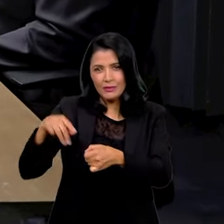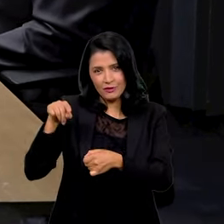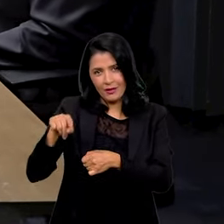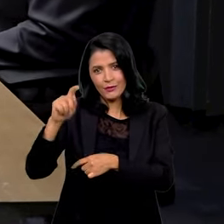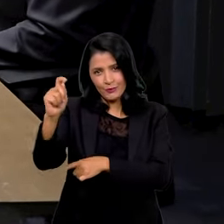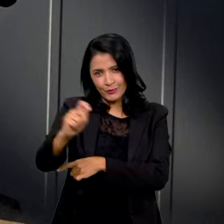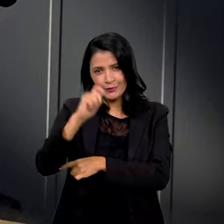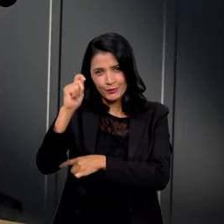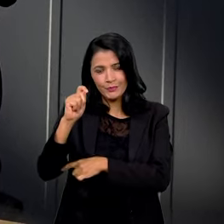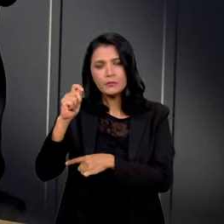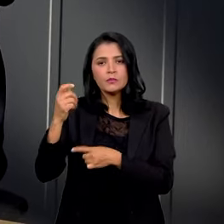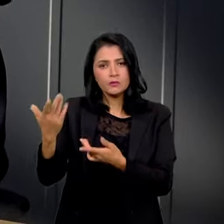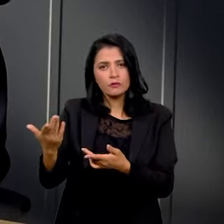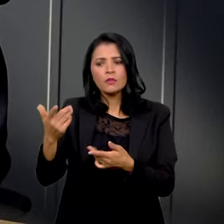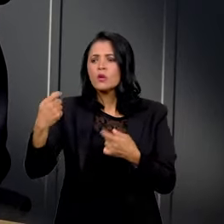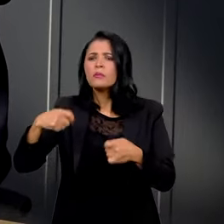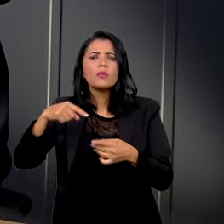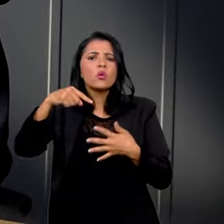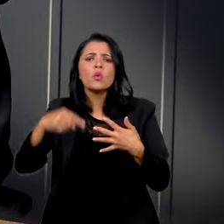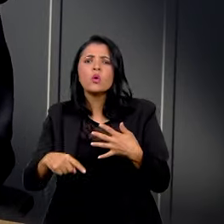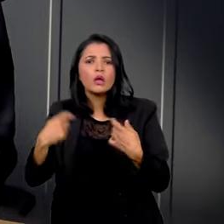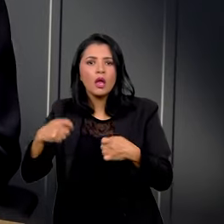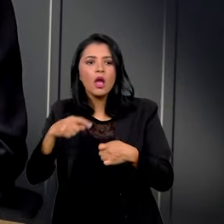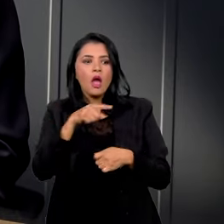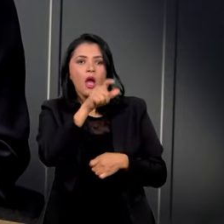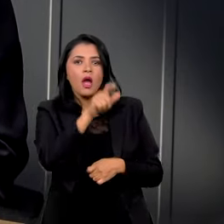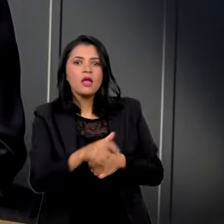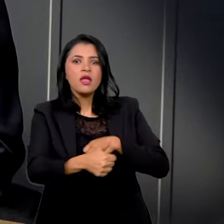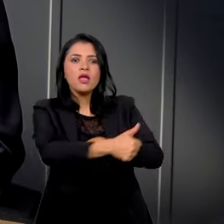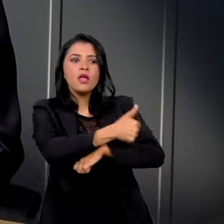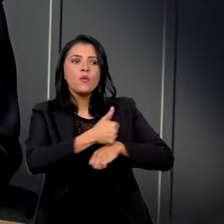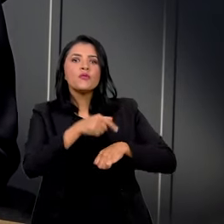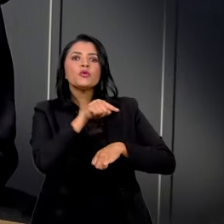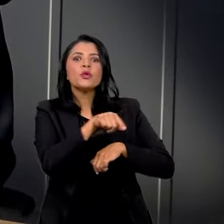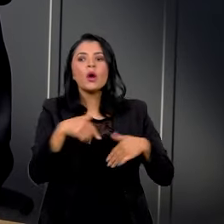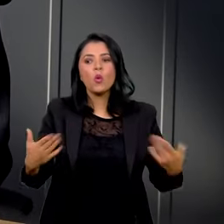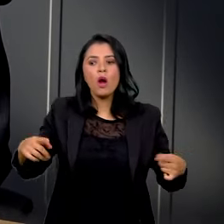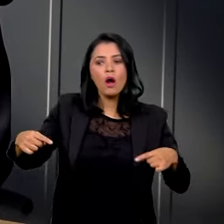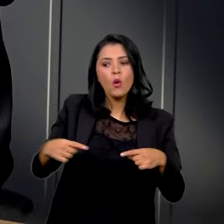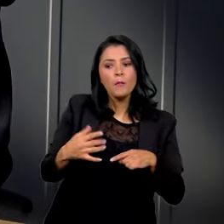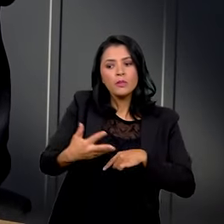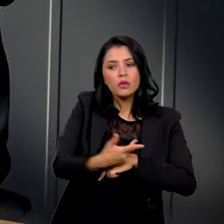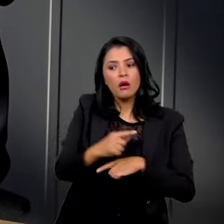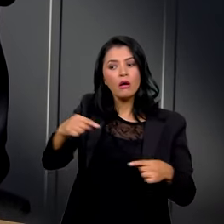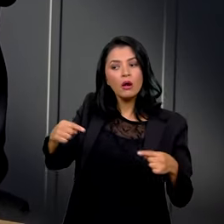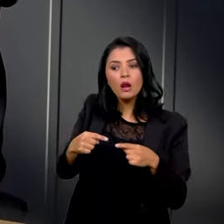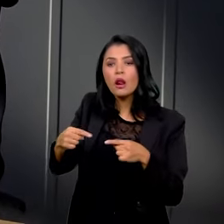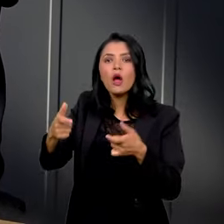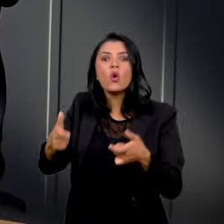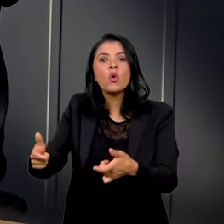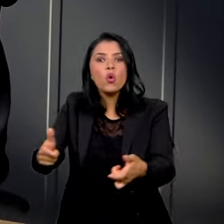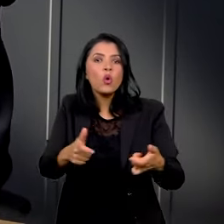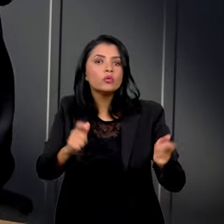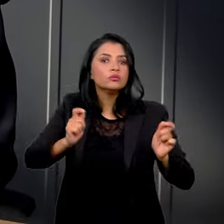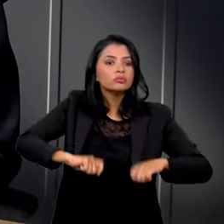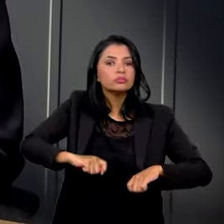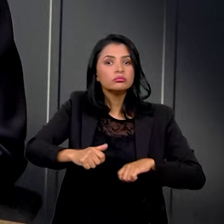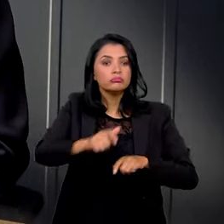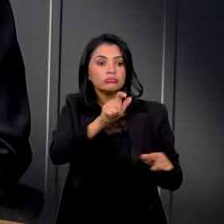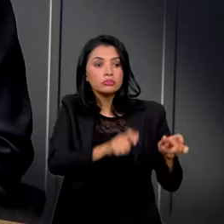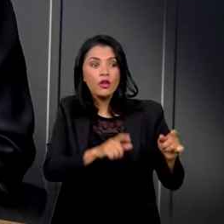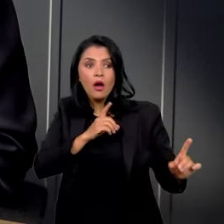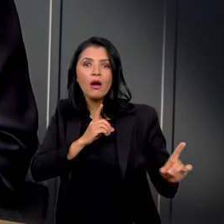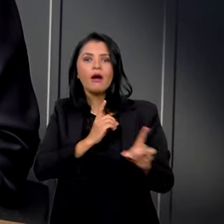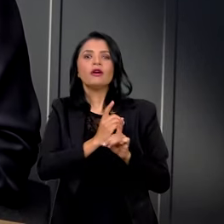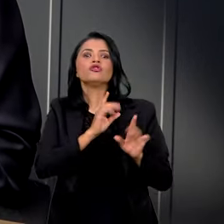caso do Rio Grande do Sul daí qual que é a necessidade deles e essa oferta né Qual que é a habilidade Quais são as competências Quais são os profissionais que foram